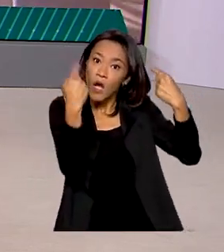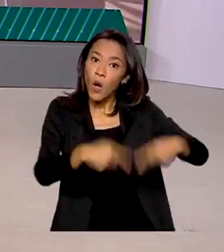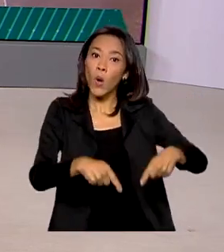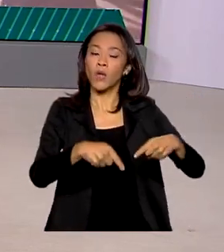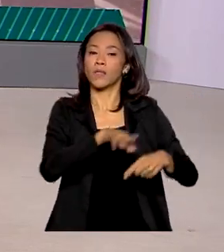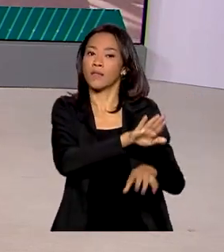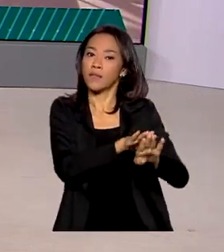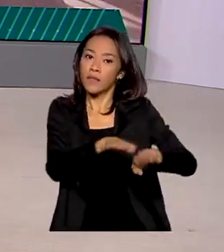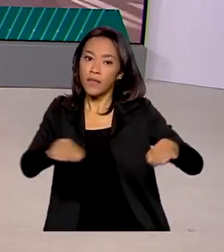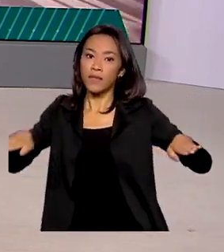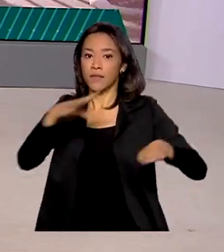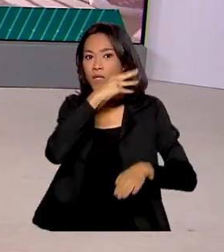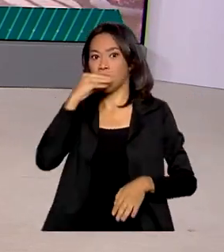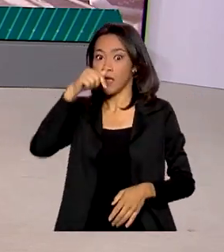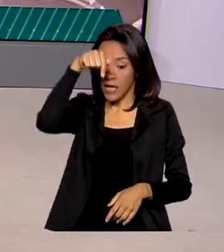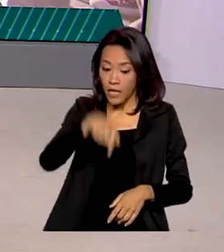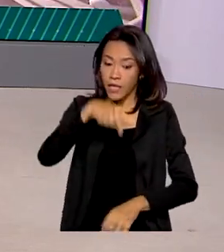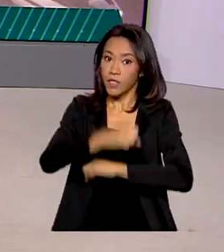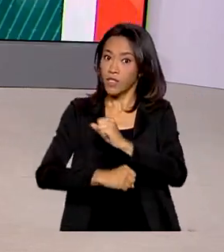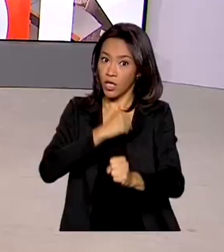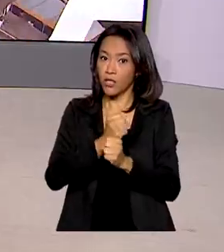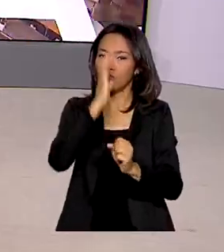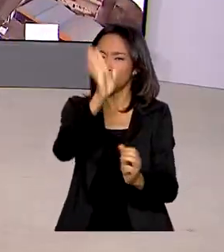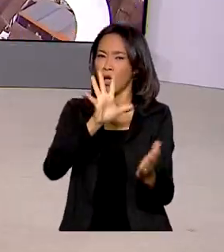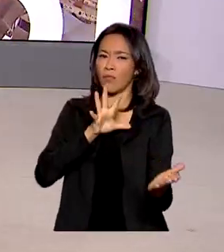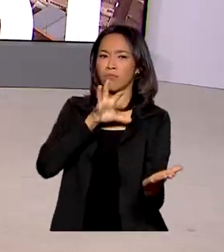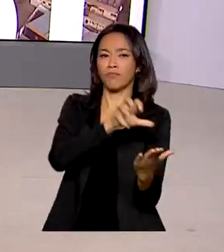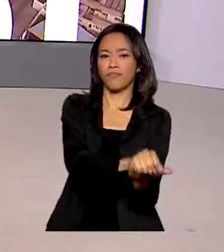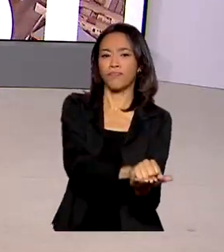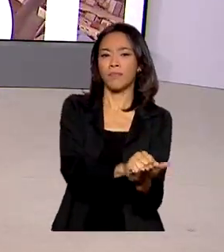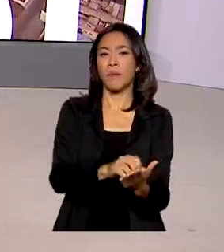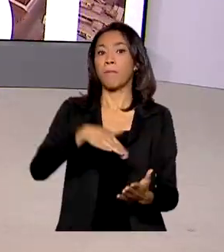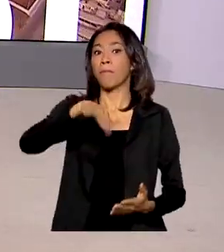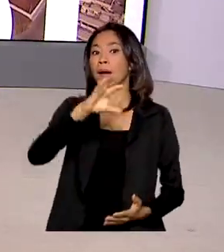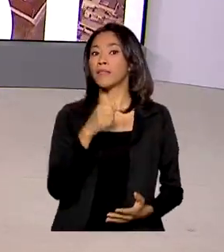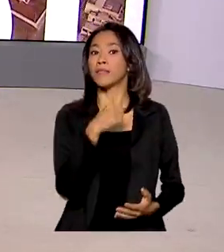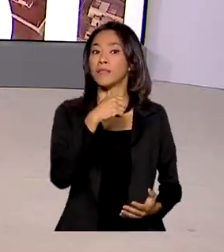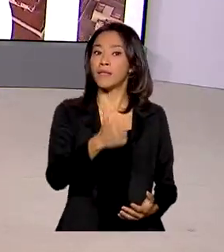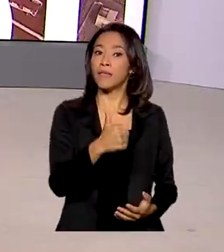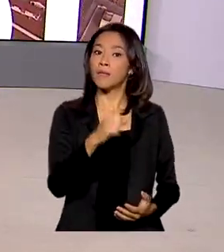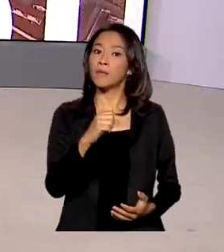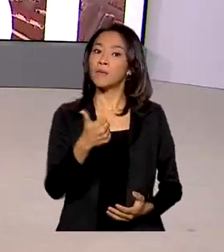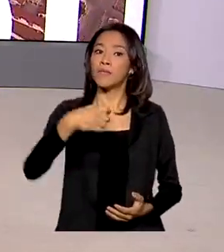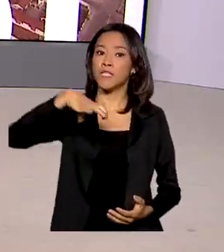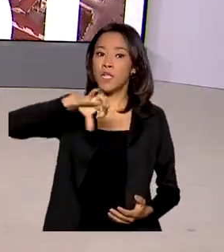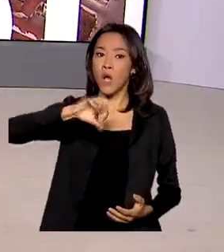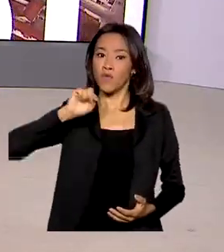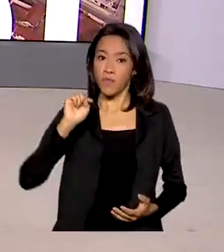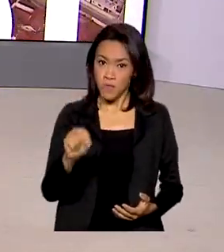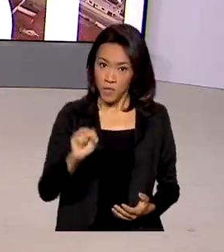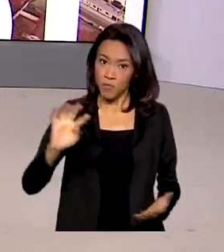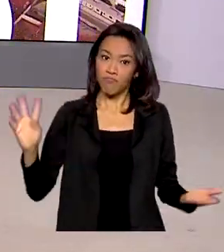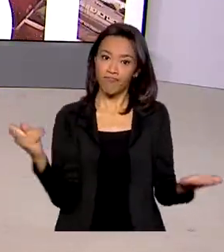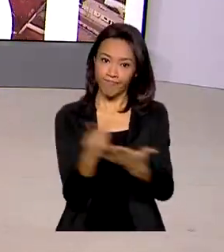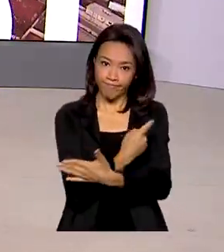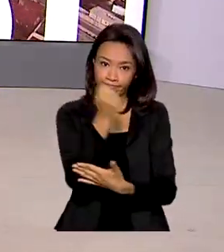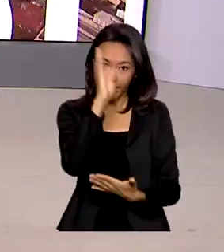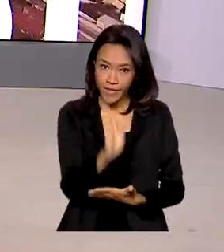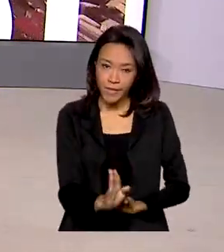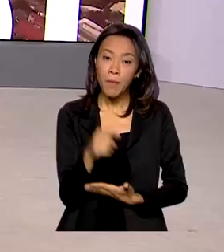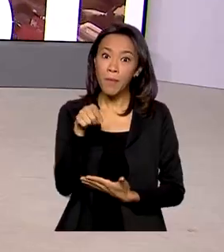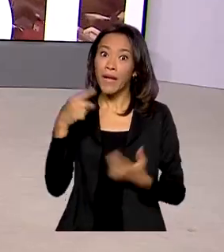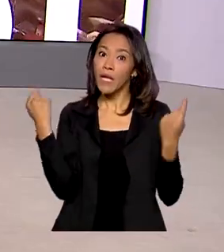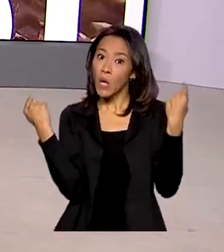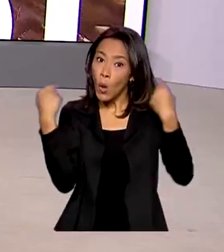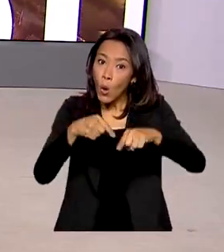adolescentes. Só neste ano foram registrados mais de 119 mil casos no país. Para combater esse tipo de